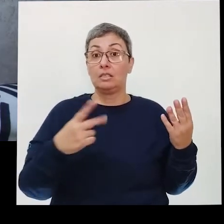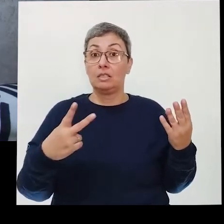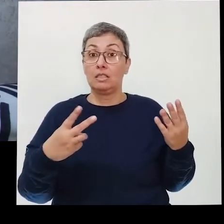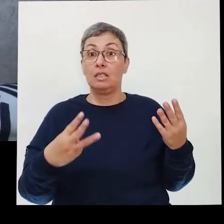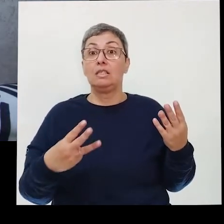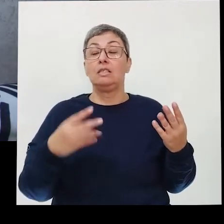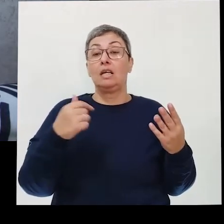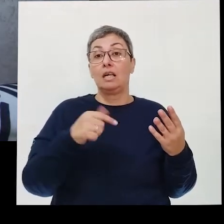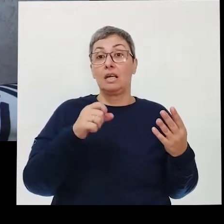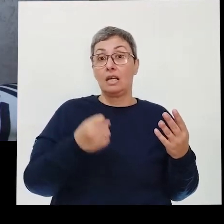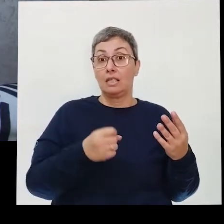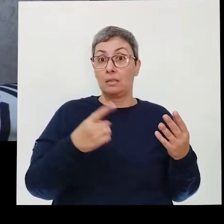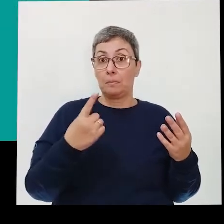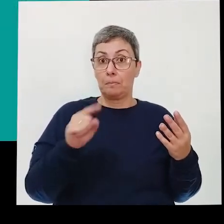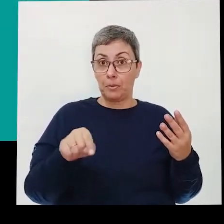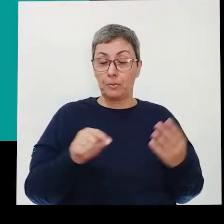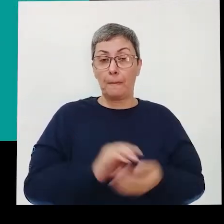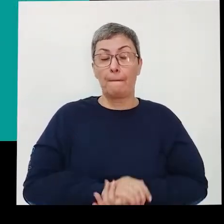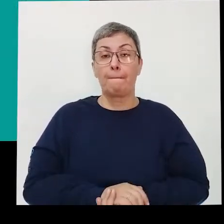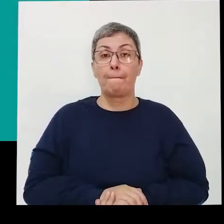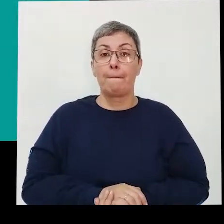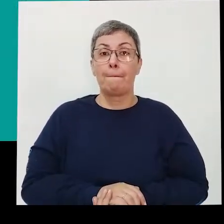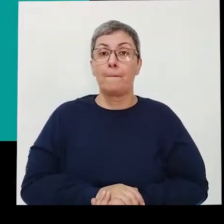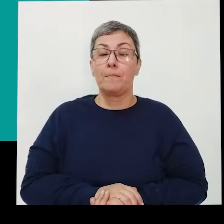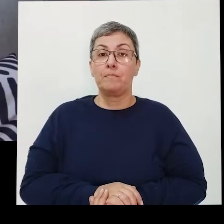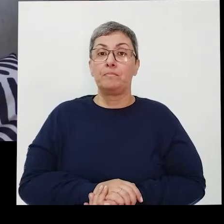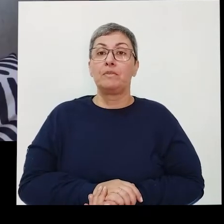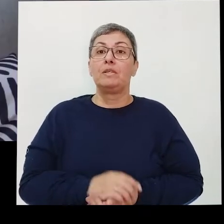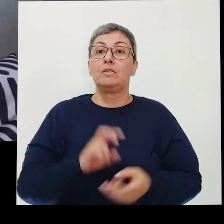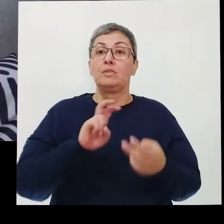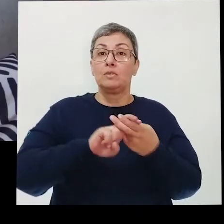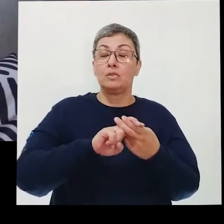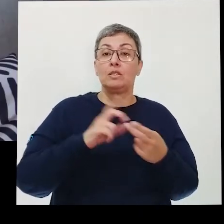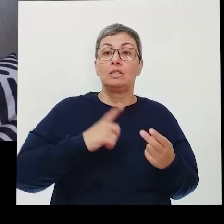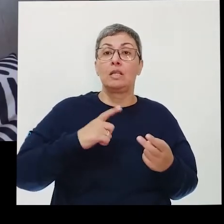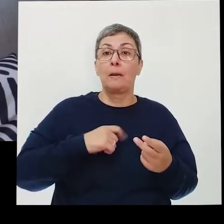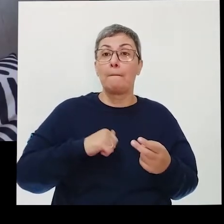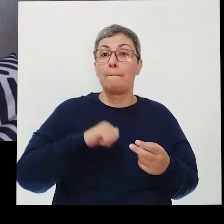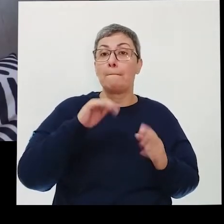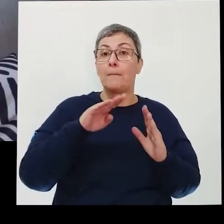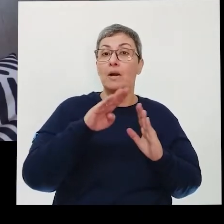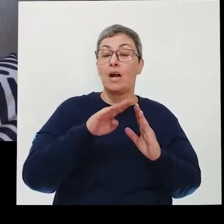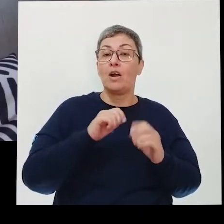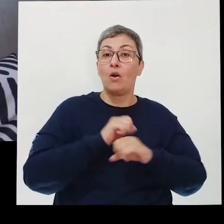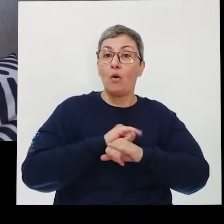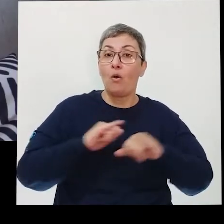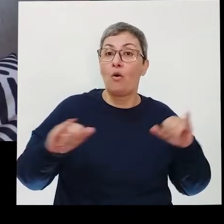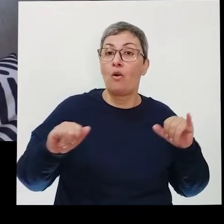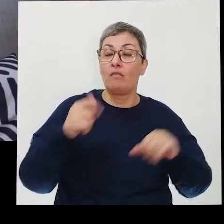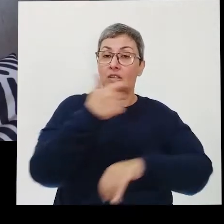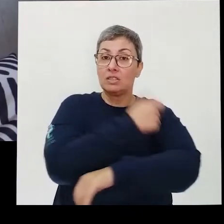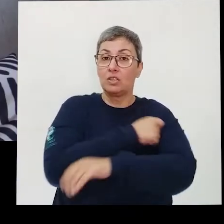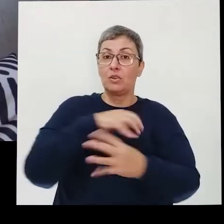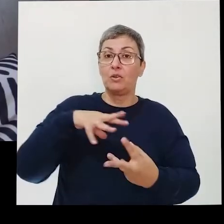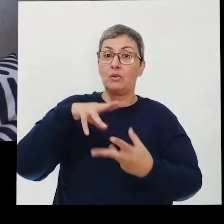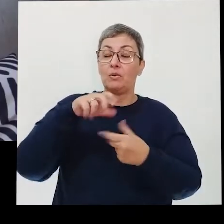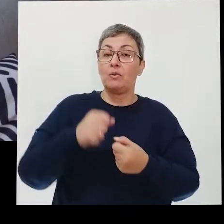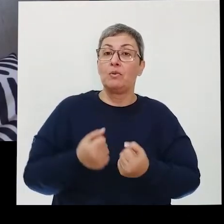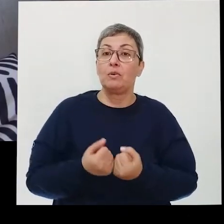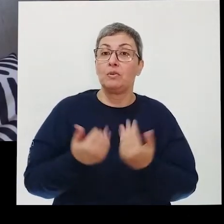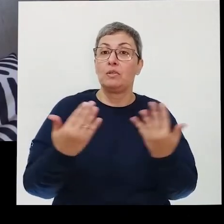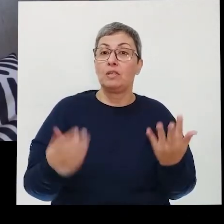mortes a cada mil nascidos vivos. O SUS possui o maior programa de vacinação do mundo. Anualmente são